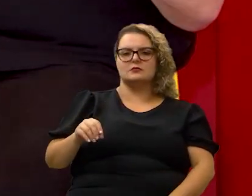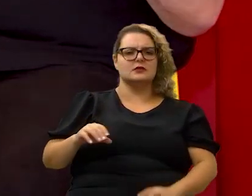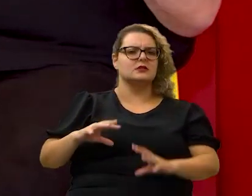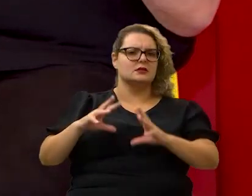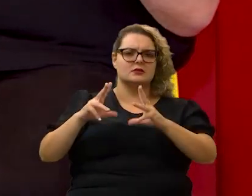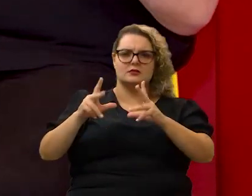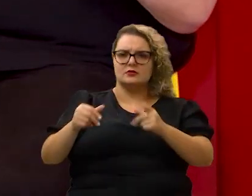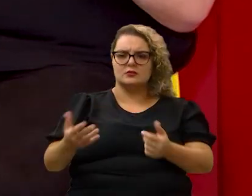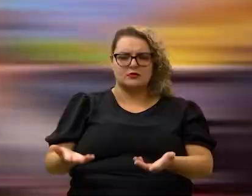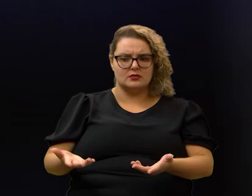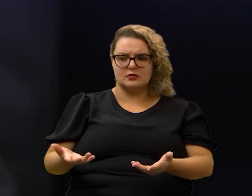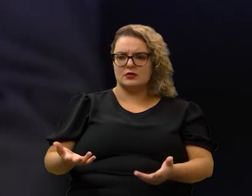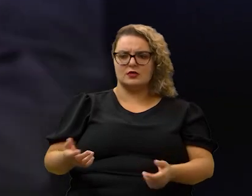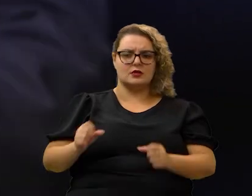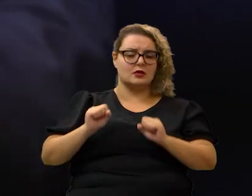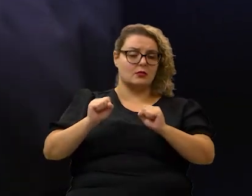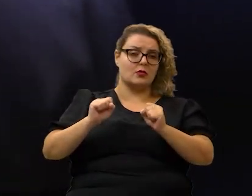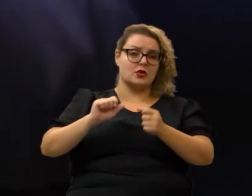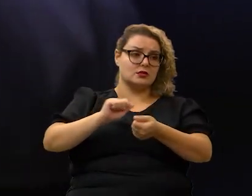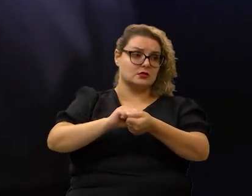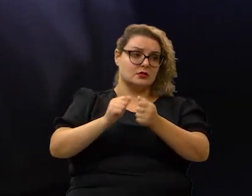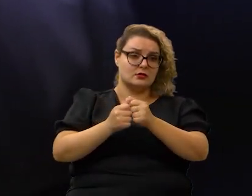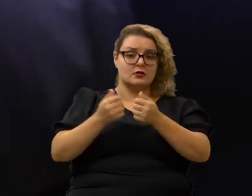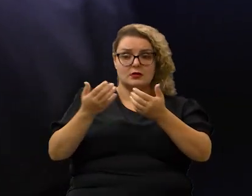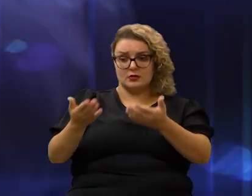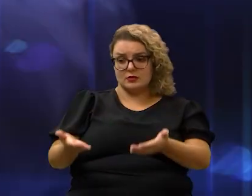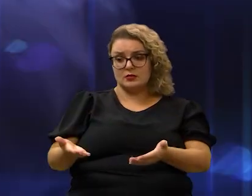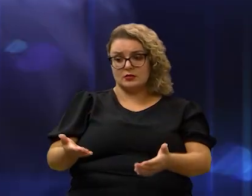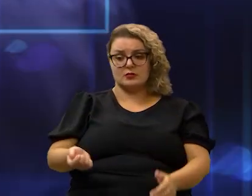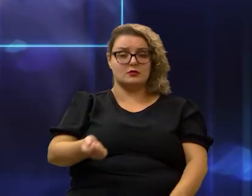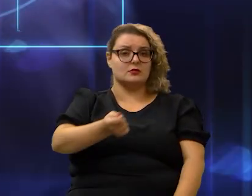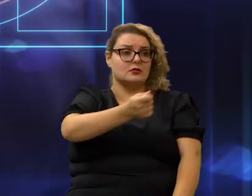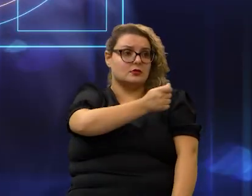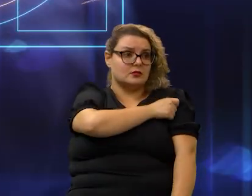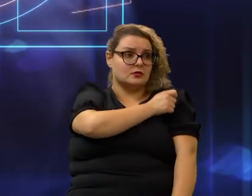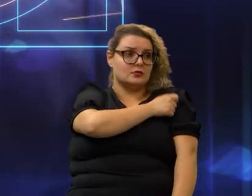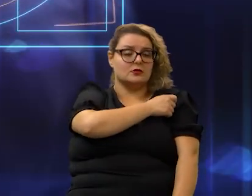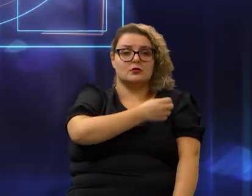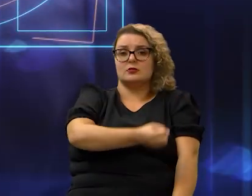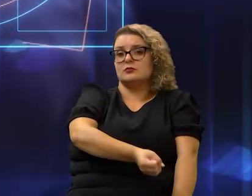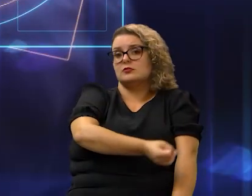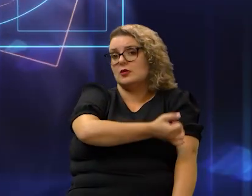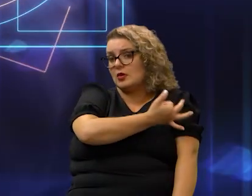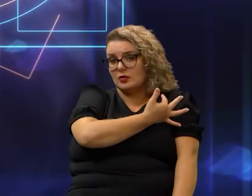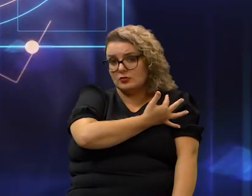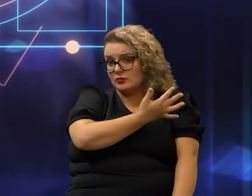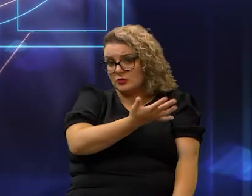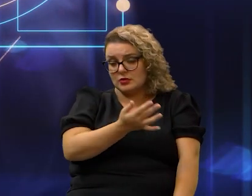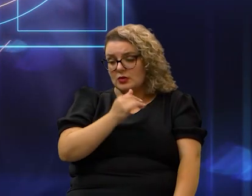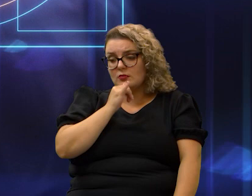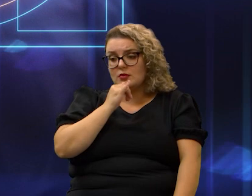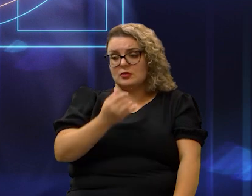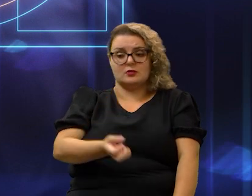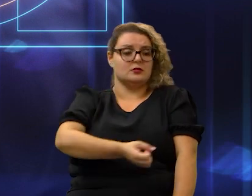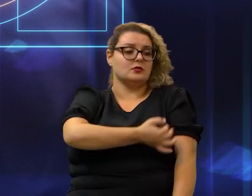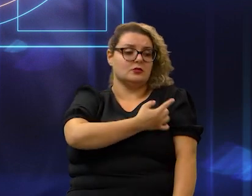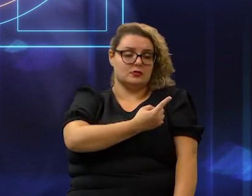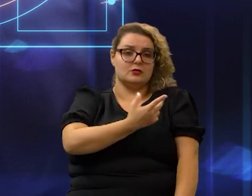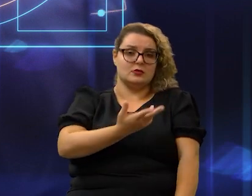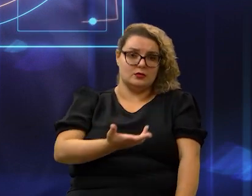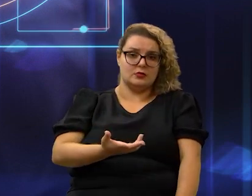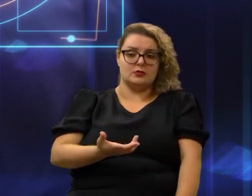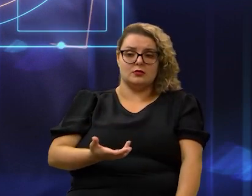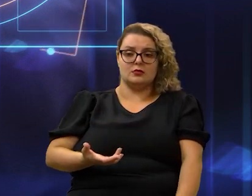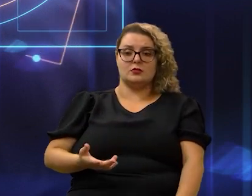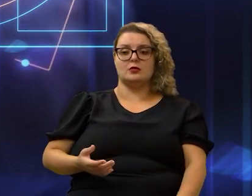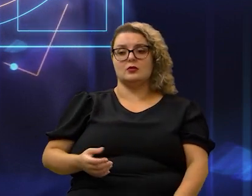de tudo e não pode não ser adequado a um aluno da educação, do Fundamental 1, né, o